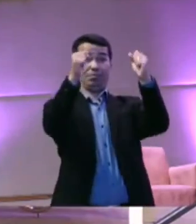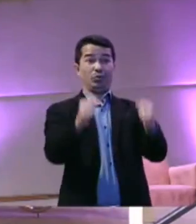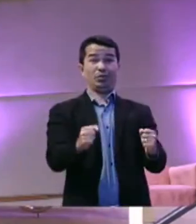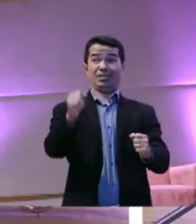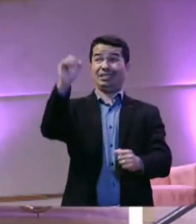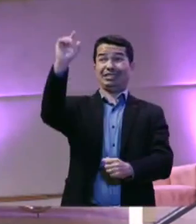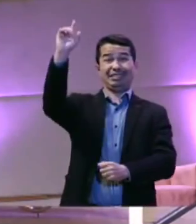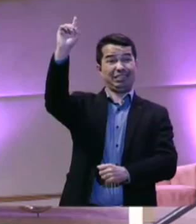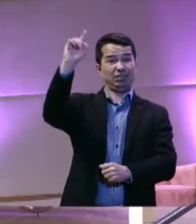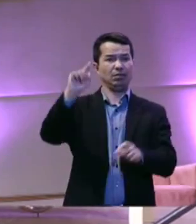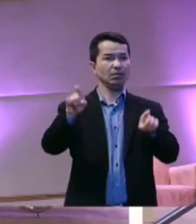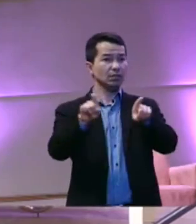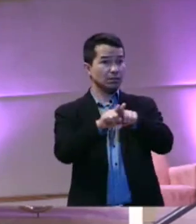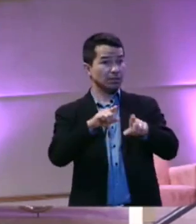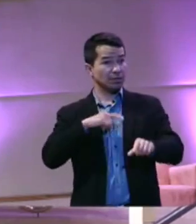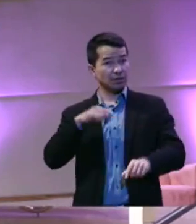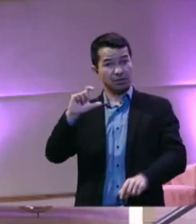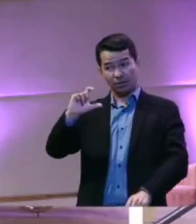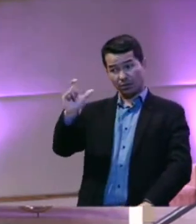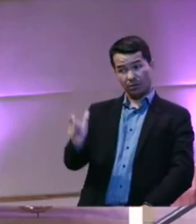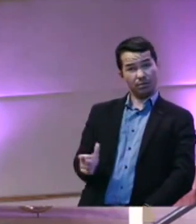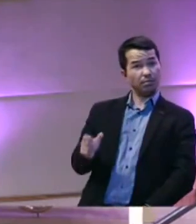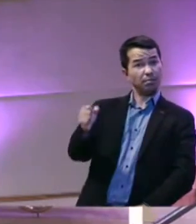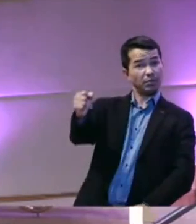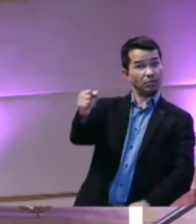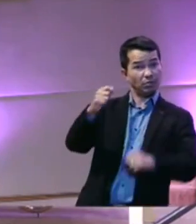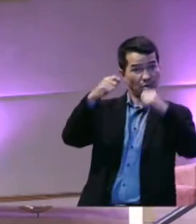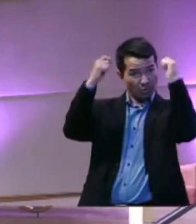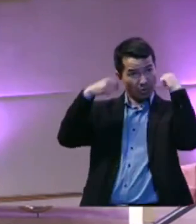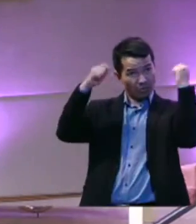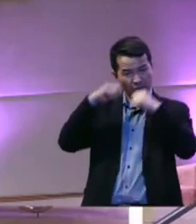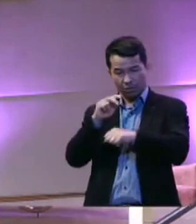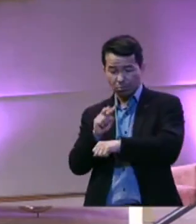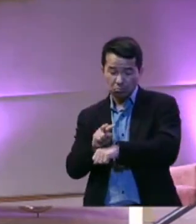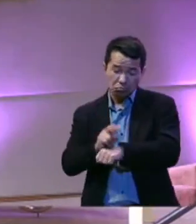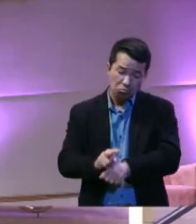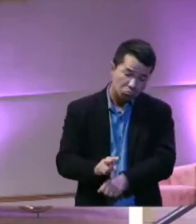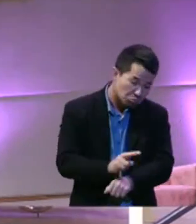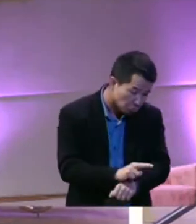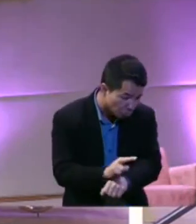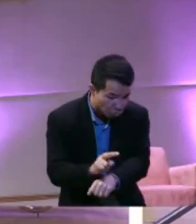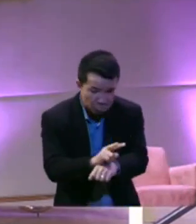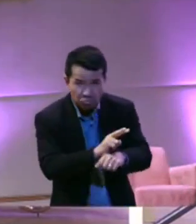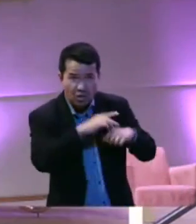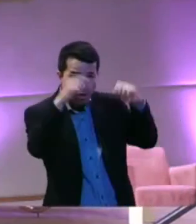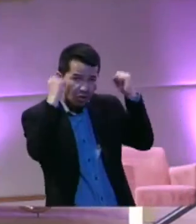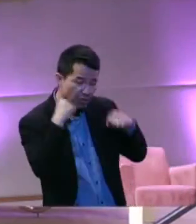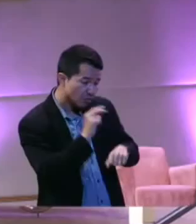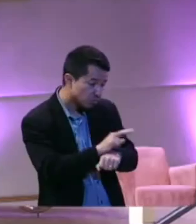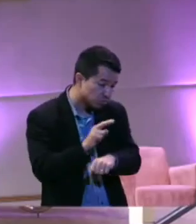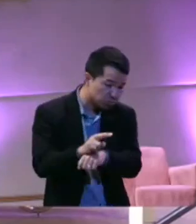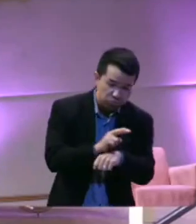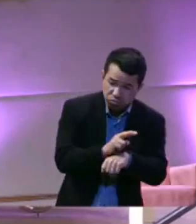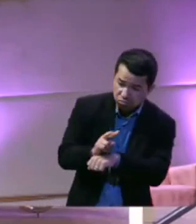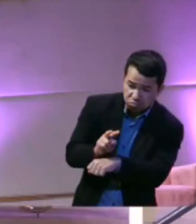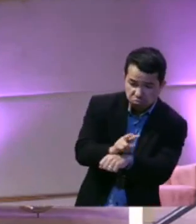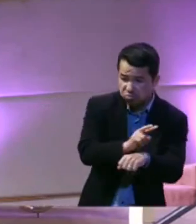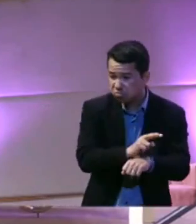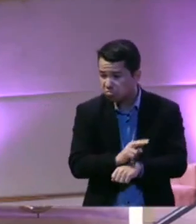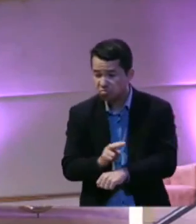Foram os pastores, na maioria das vezes, homens que trabalhavam cuidando de ovelhas que nem eram suas,